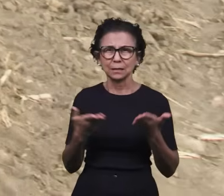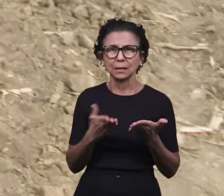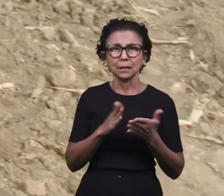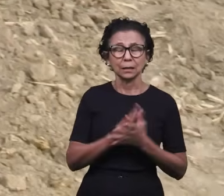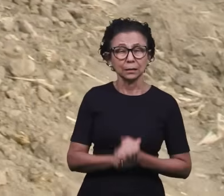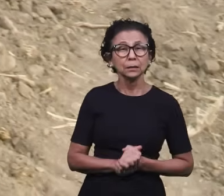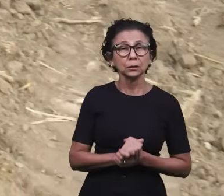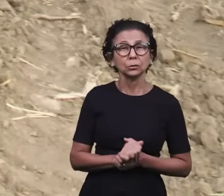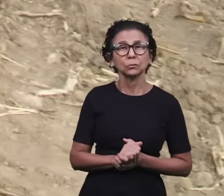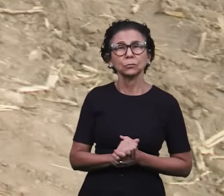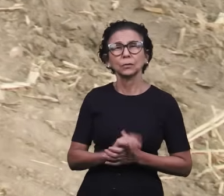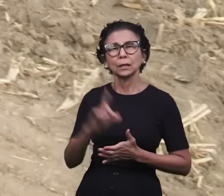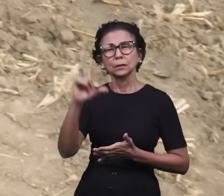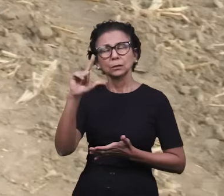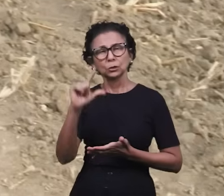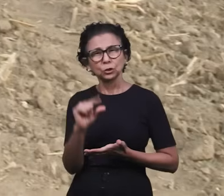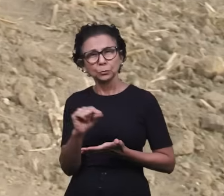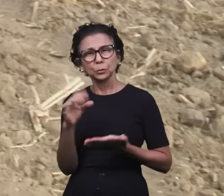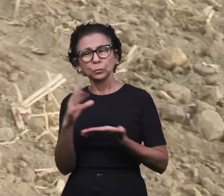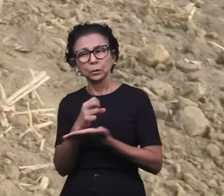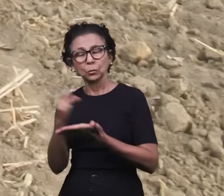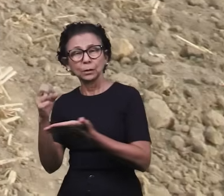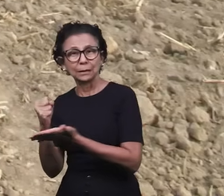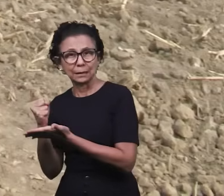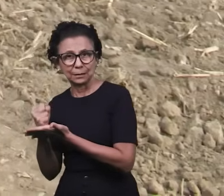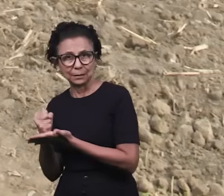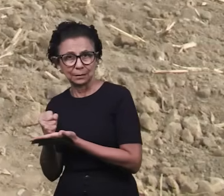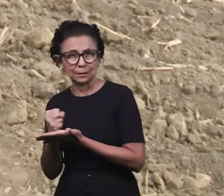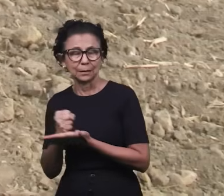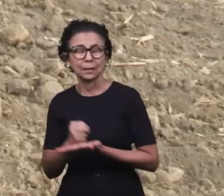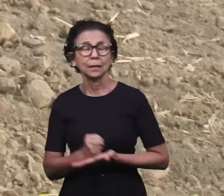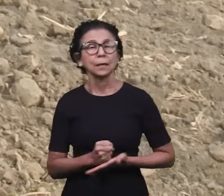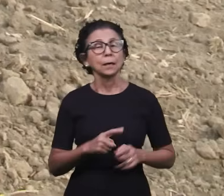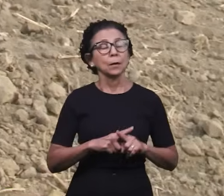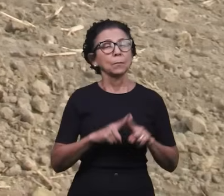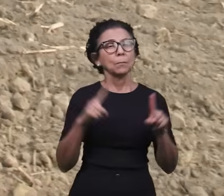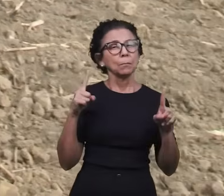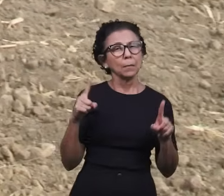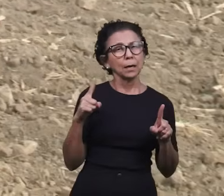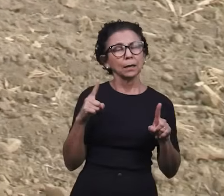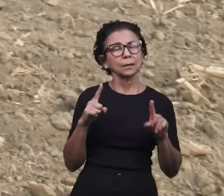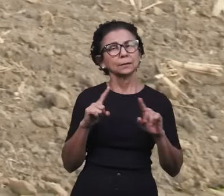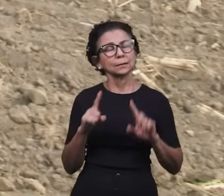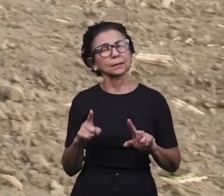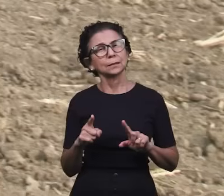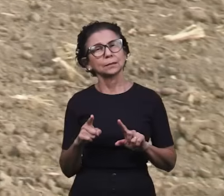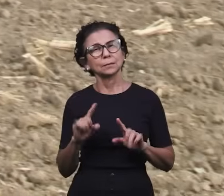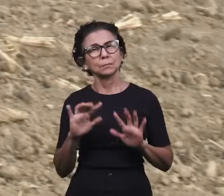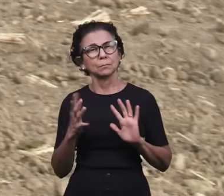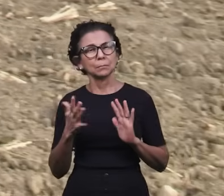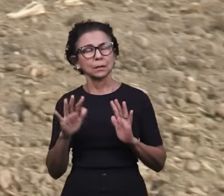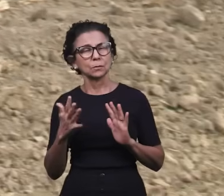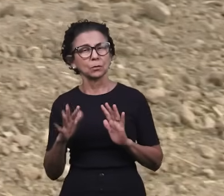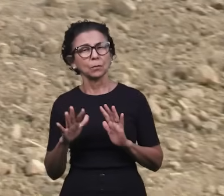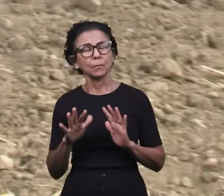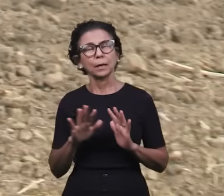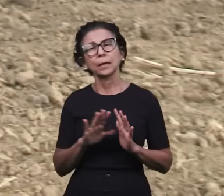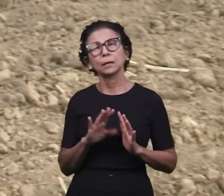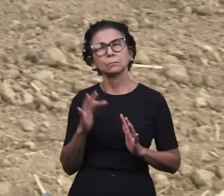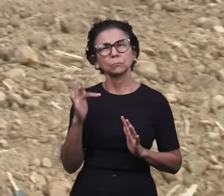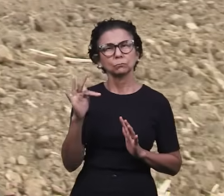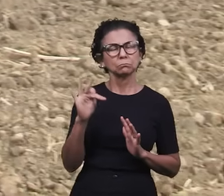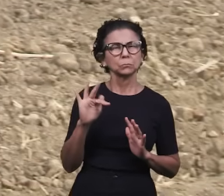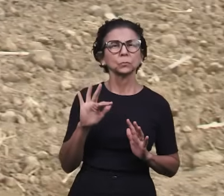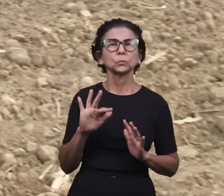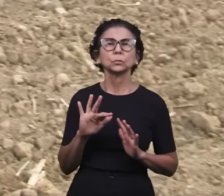de 70 toneladas de silo ao Sítio Esperança. Ainda assim, a previsão é otimista, levando em